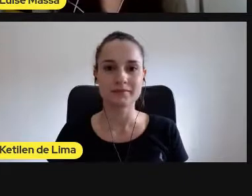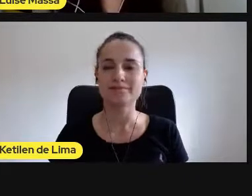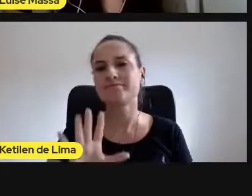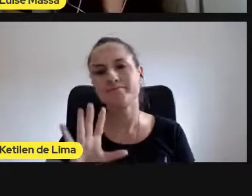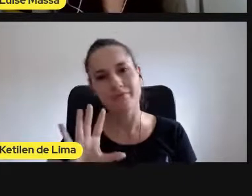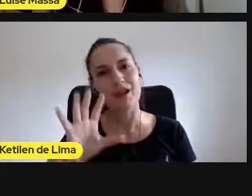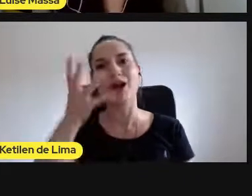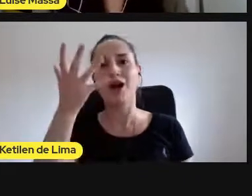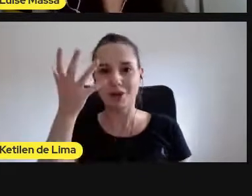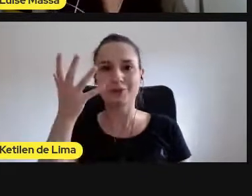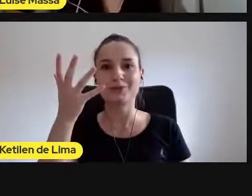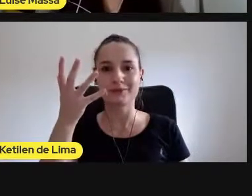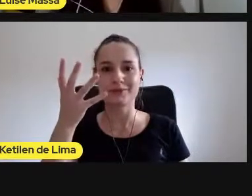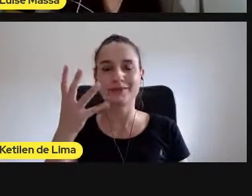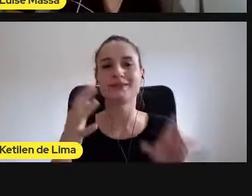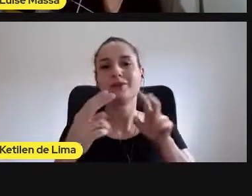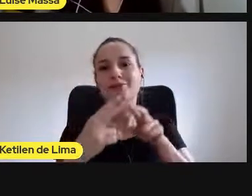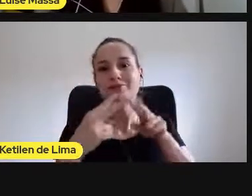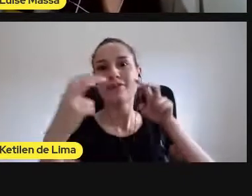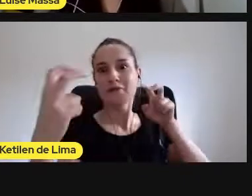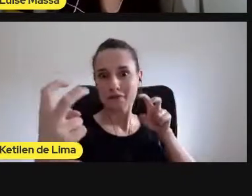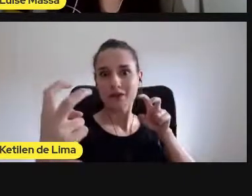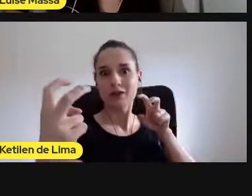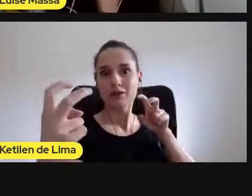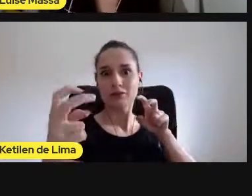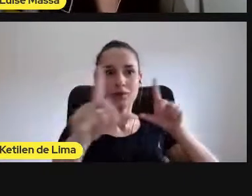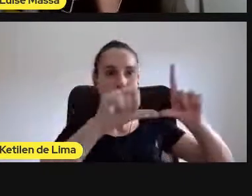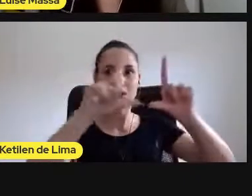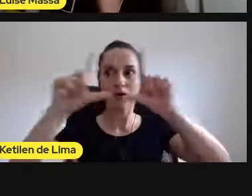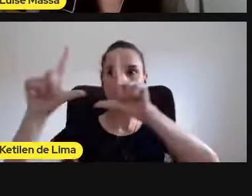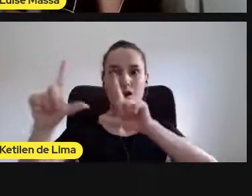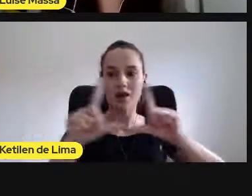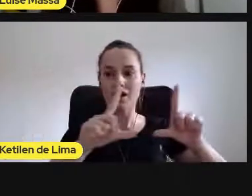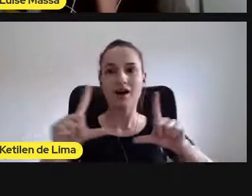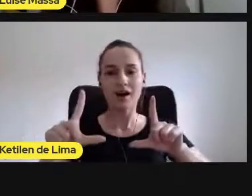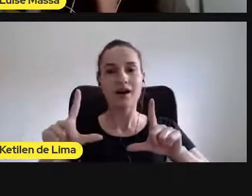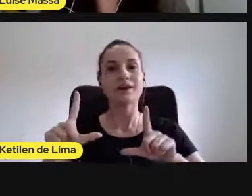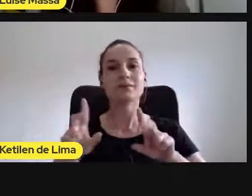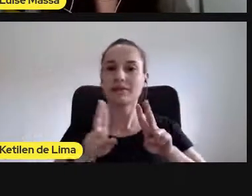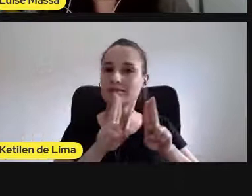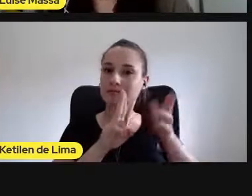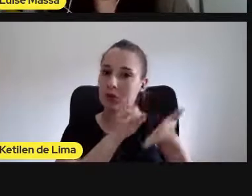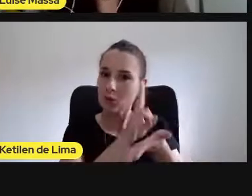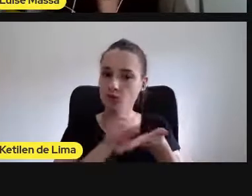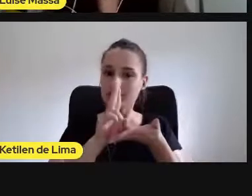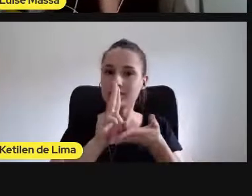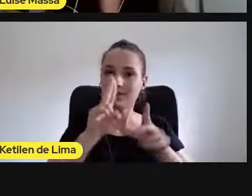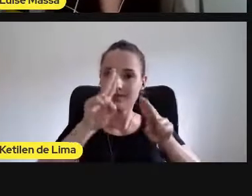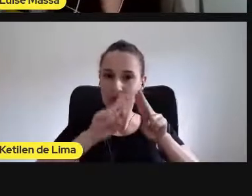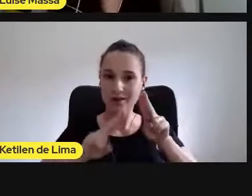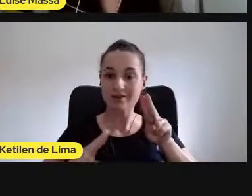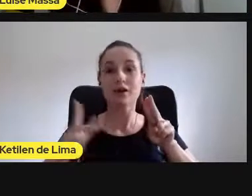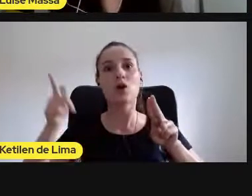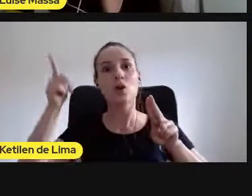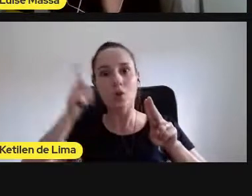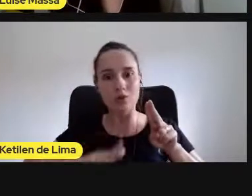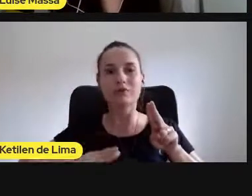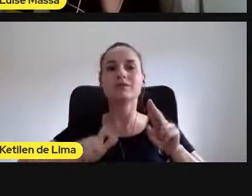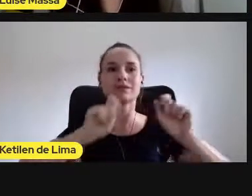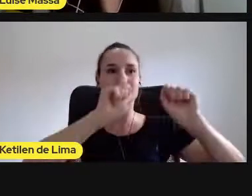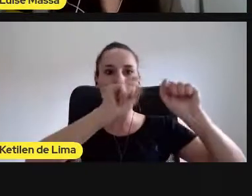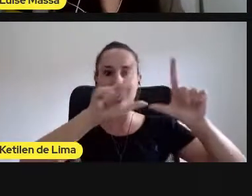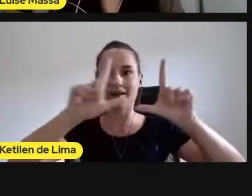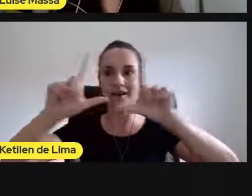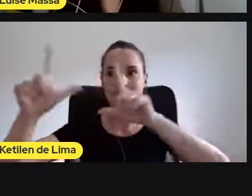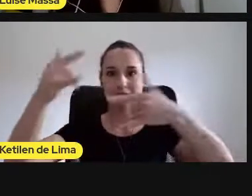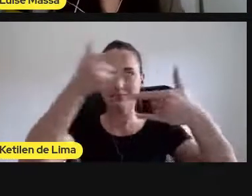nossa universidade tem conseguido fazer isso, né? Do jeito que a gente pode. Né? Então, queria me apresentar de novo, né? Sou a Luíse, sou estudante de